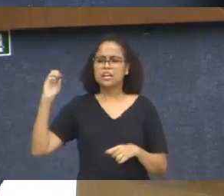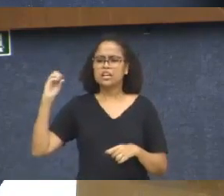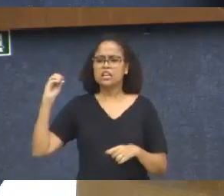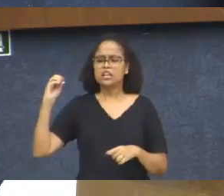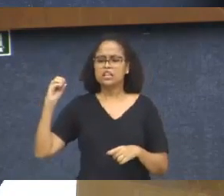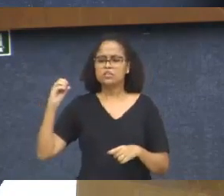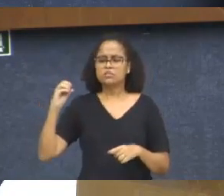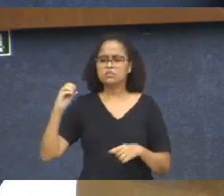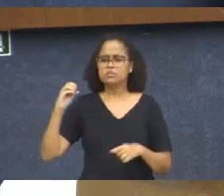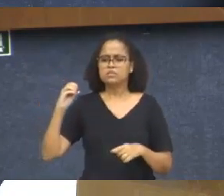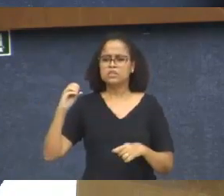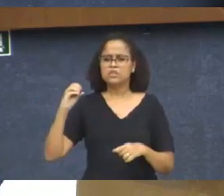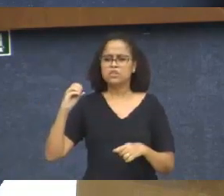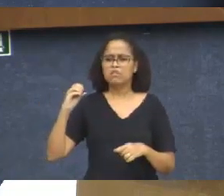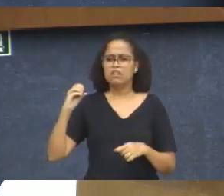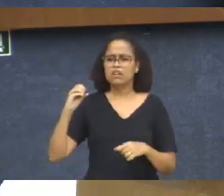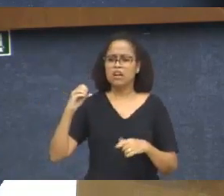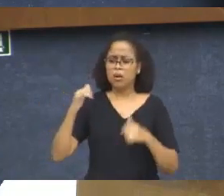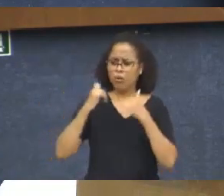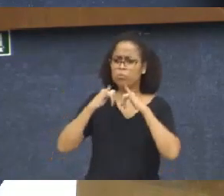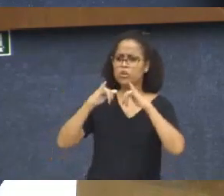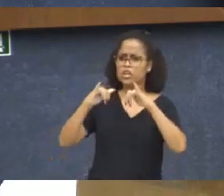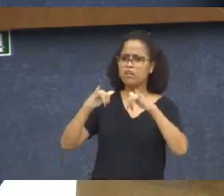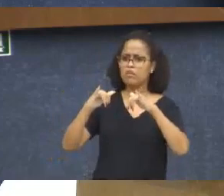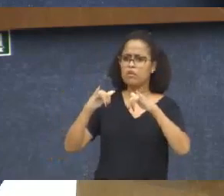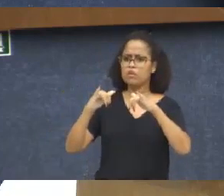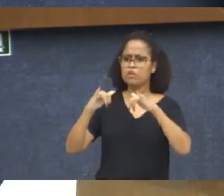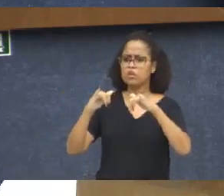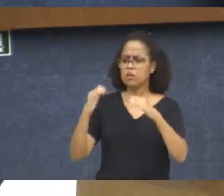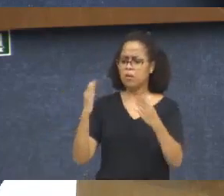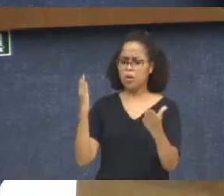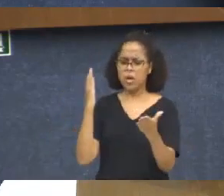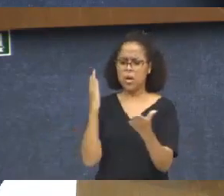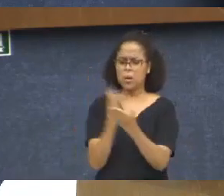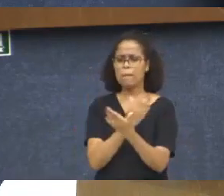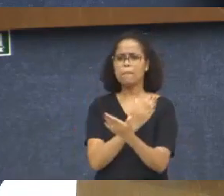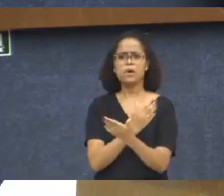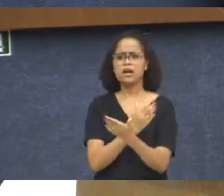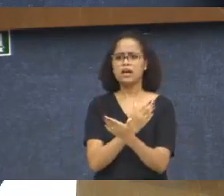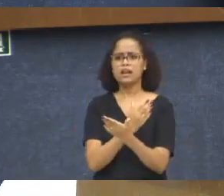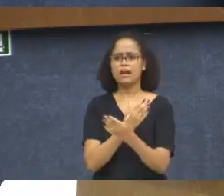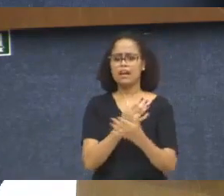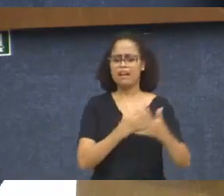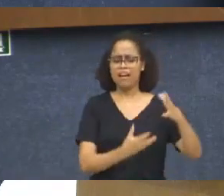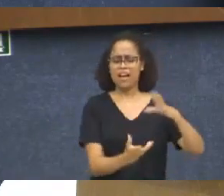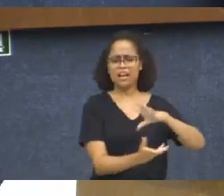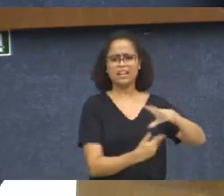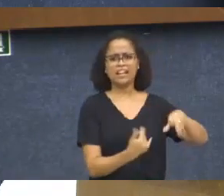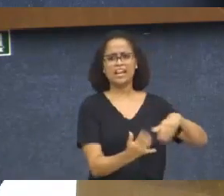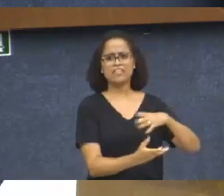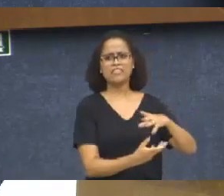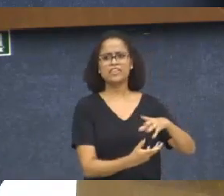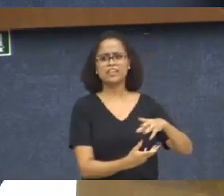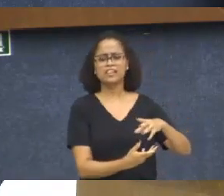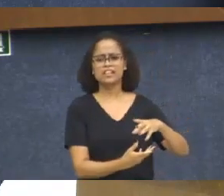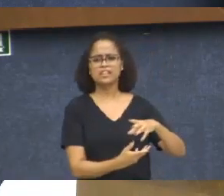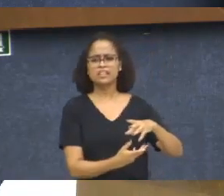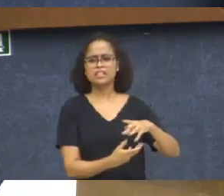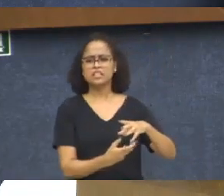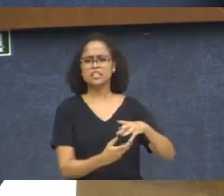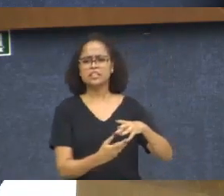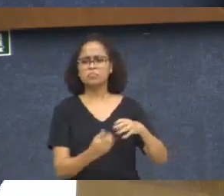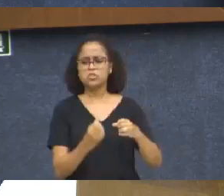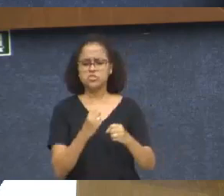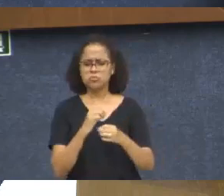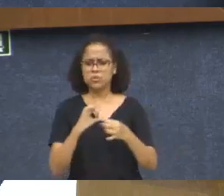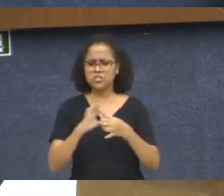o desbloqueio das suas contas. Veja que absurdo. Um sindicato que não obedece ordem